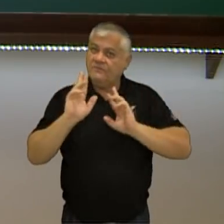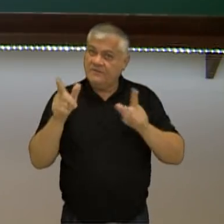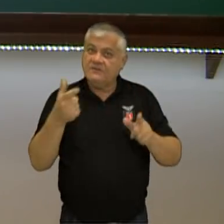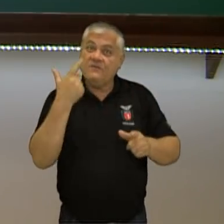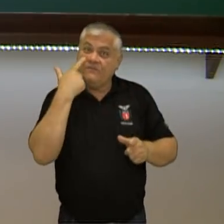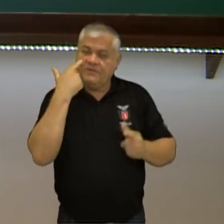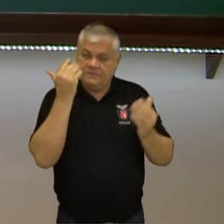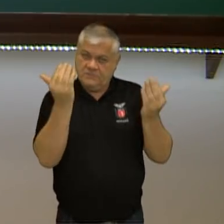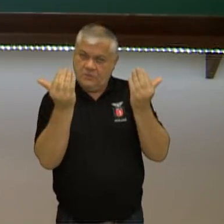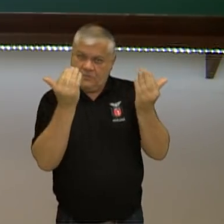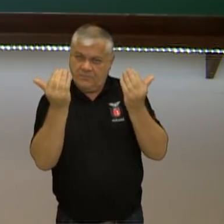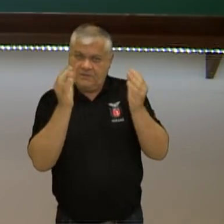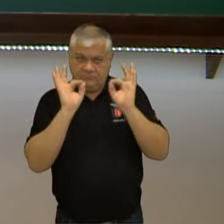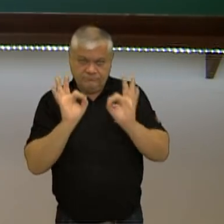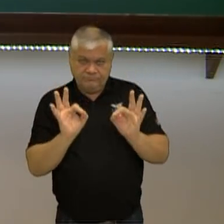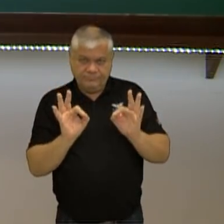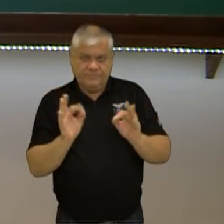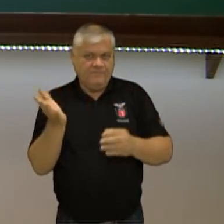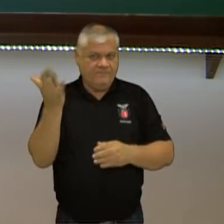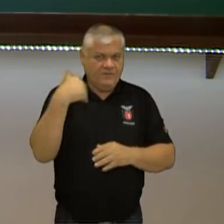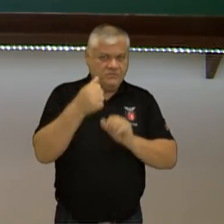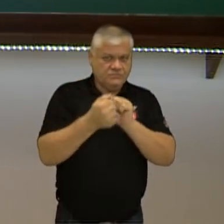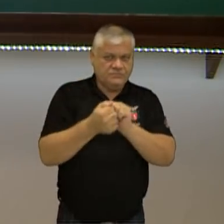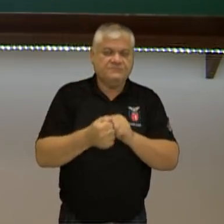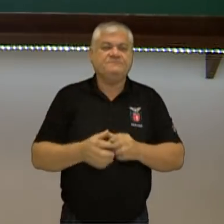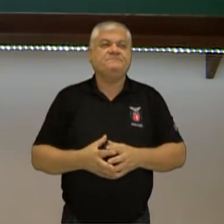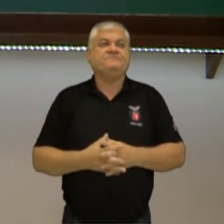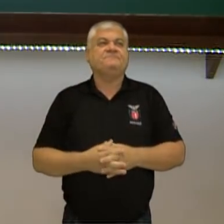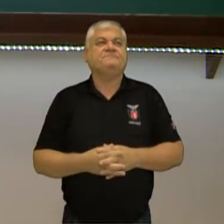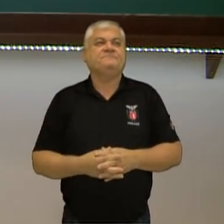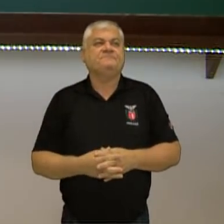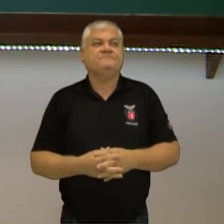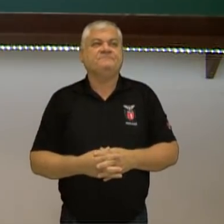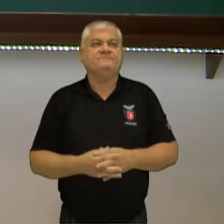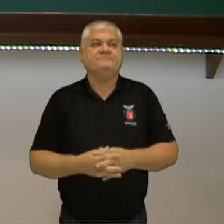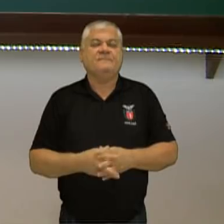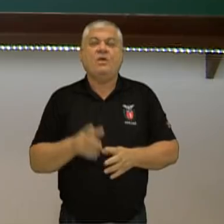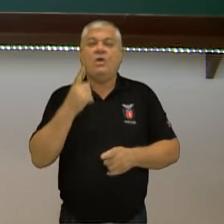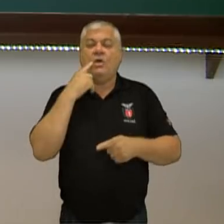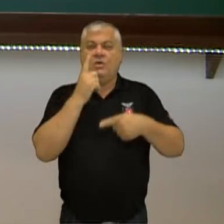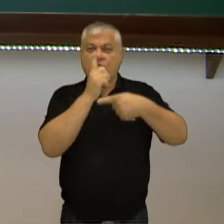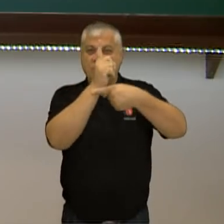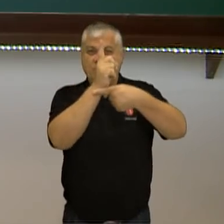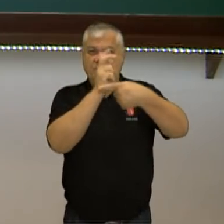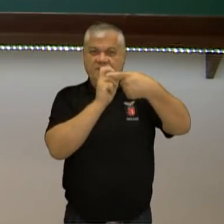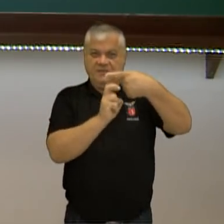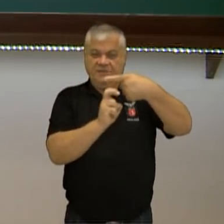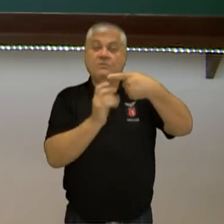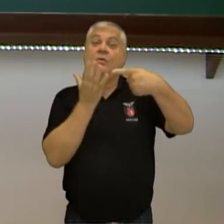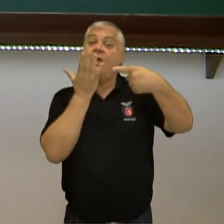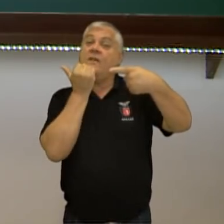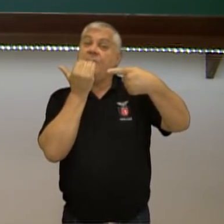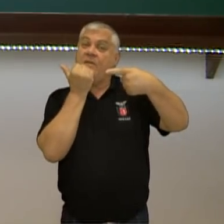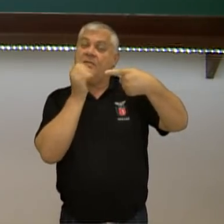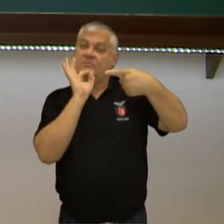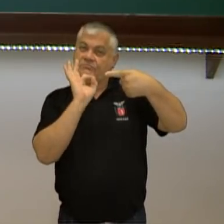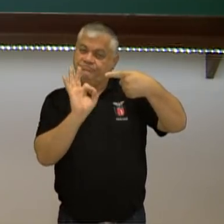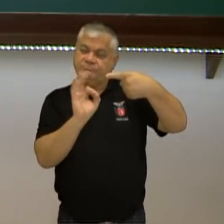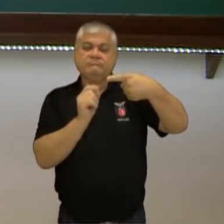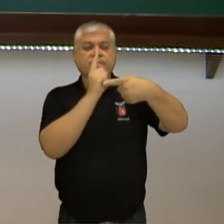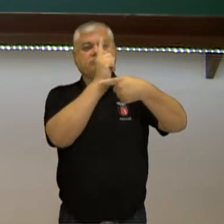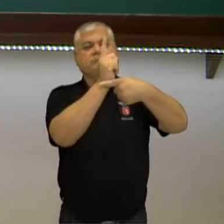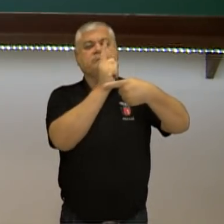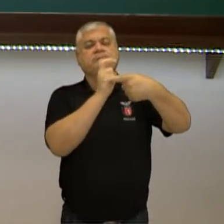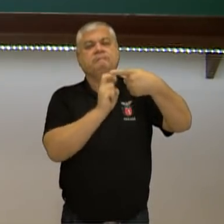uma comparada, tá? Participa comigo agora dessa correção. Então, eu tenho aqui, ó, eu anotei a informação principal do problema, que é 1/5